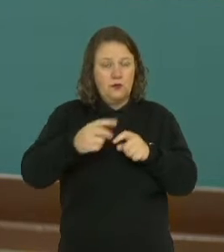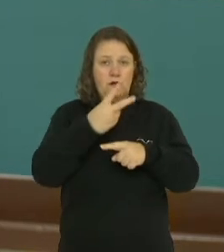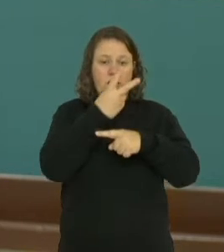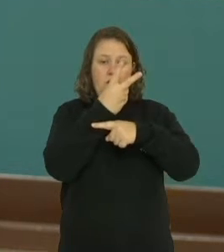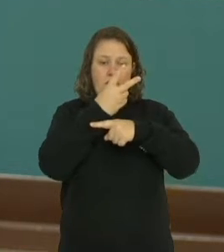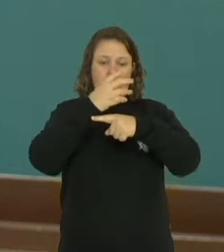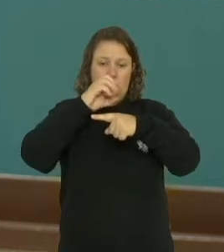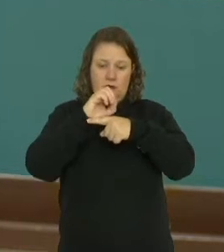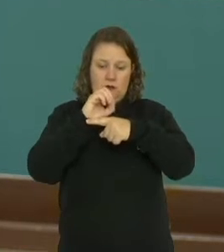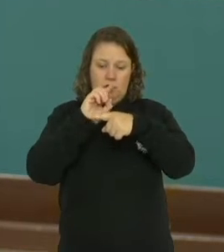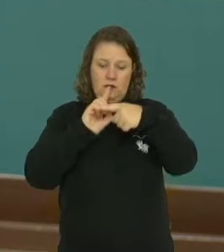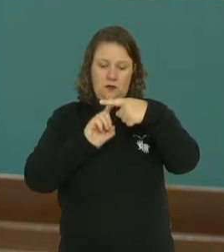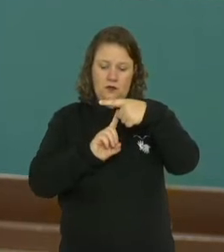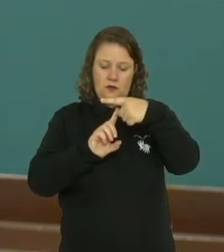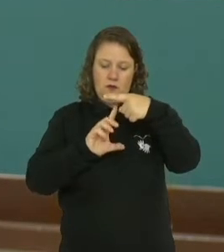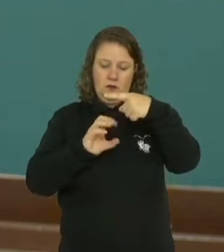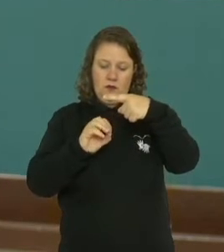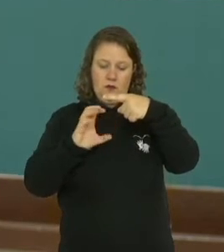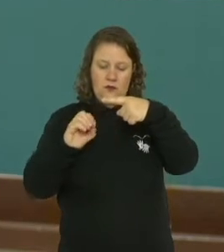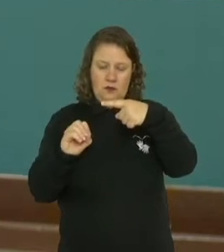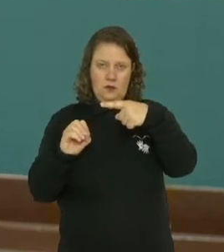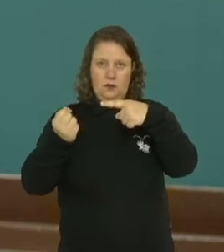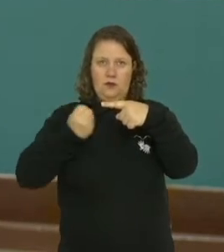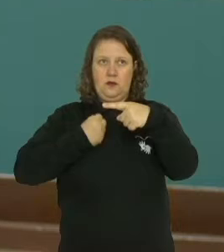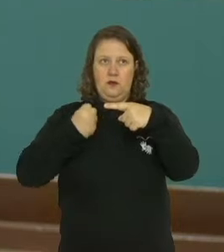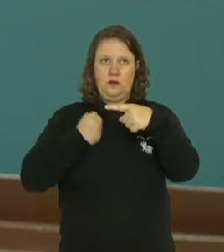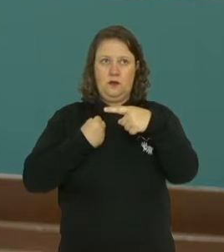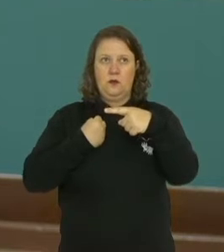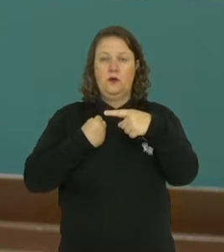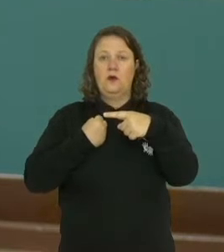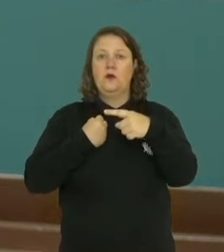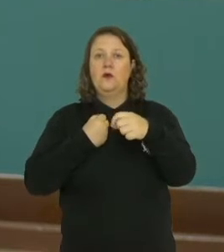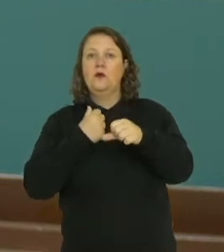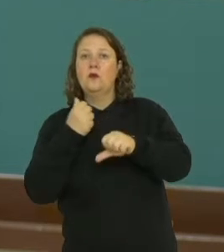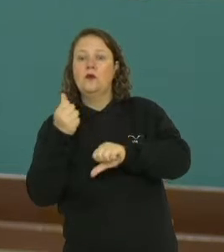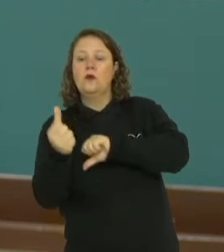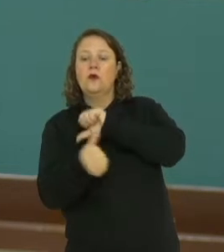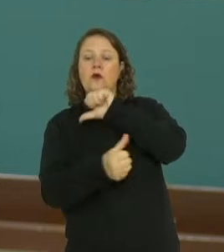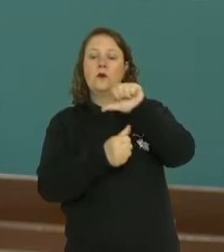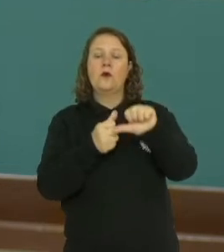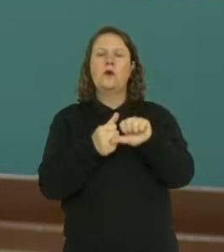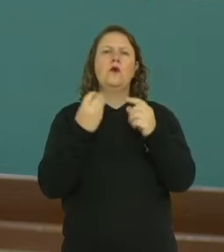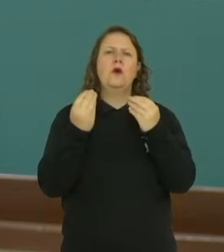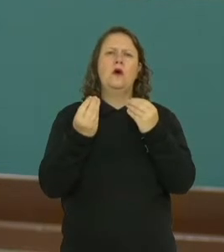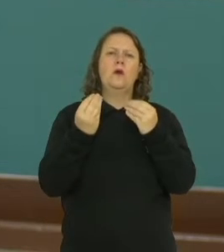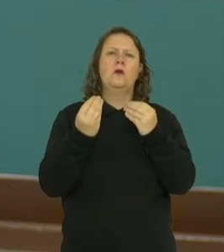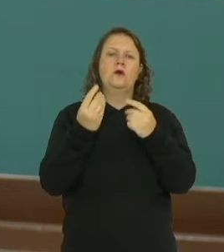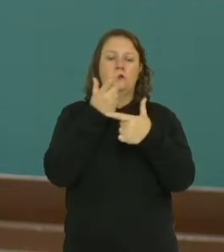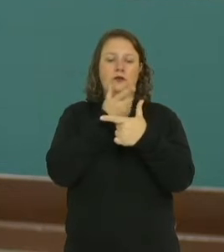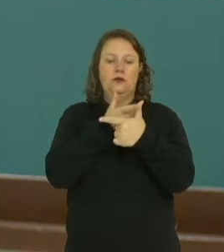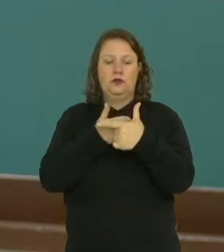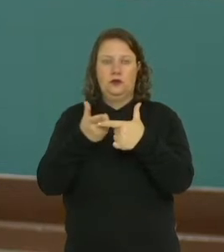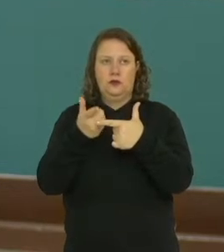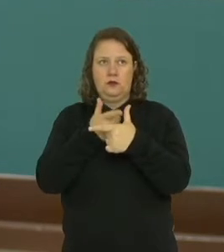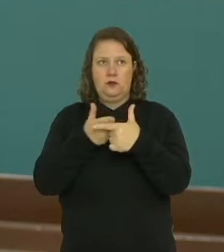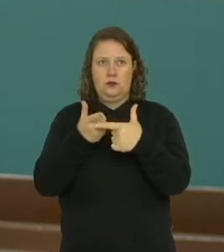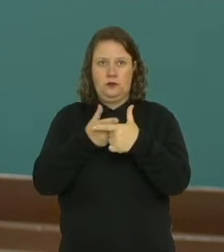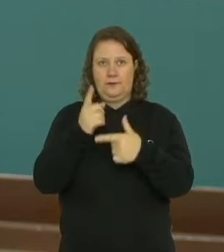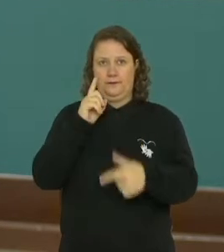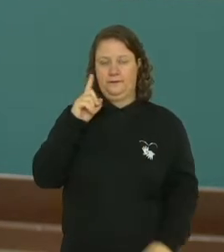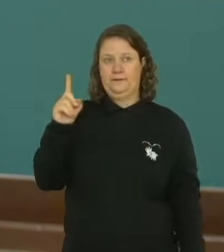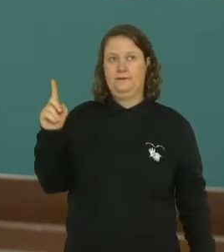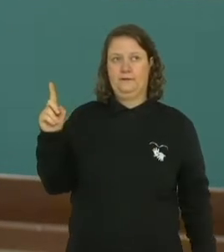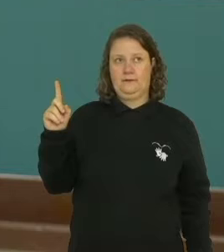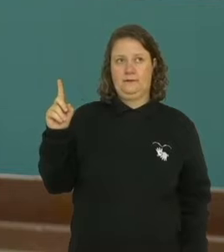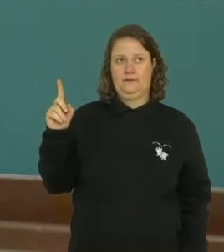um número decimal, lembrando que a gente faz essa transformação dividindo o numerador pelo denominador da fração. Ou